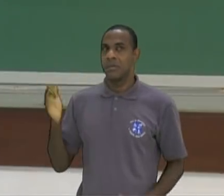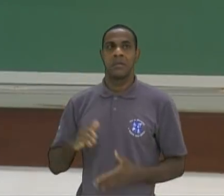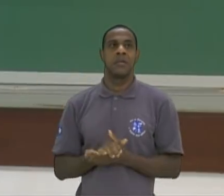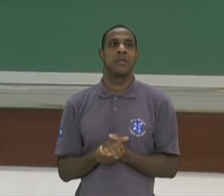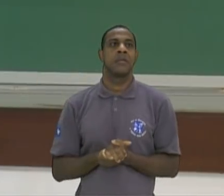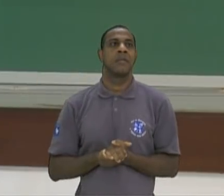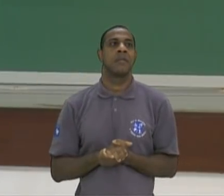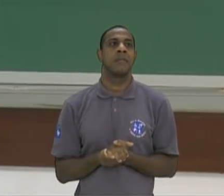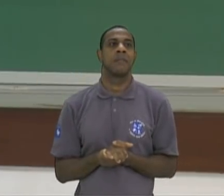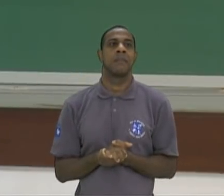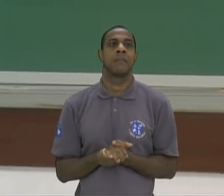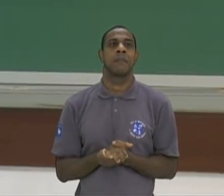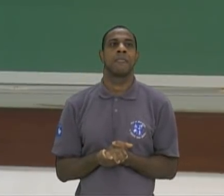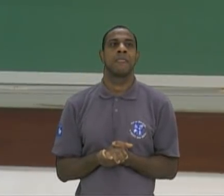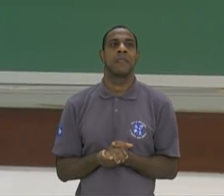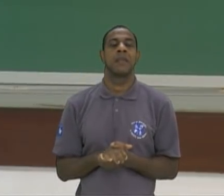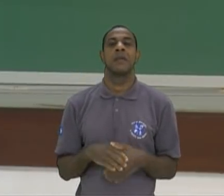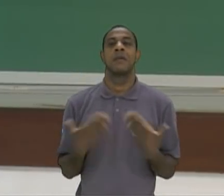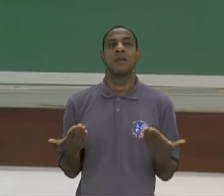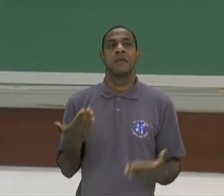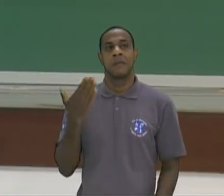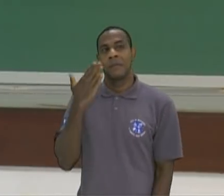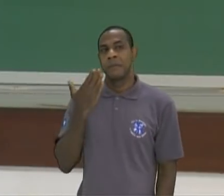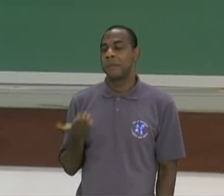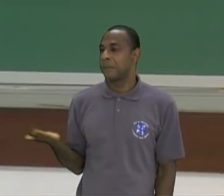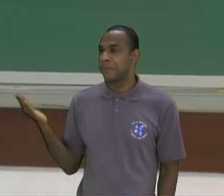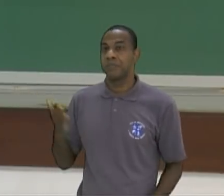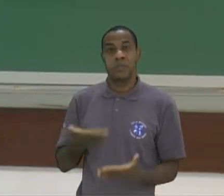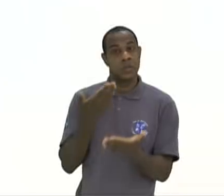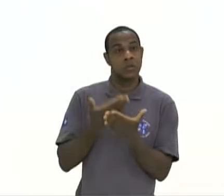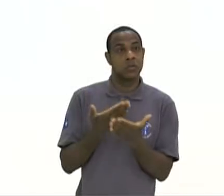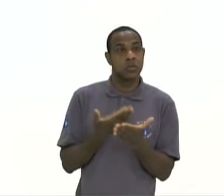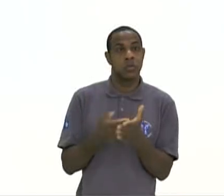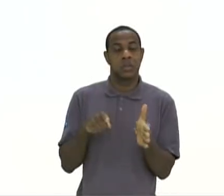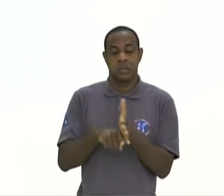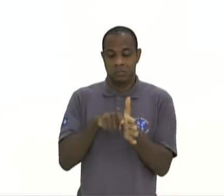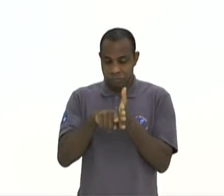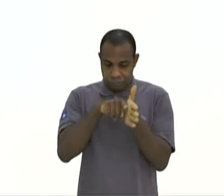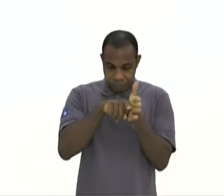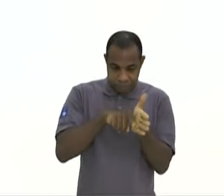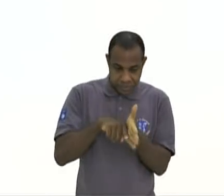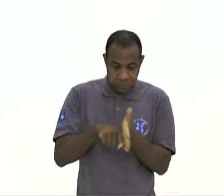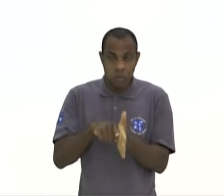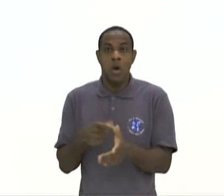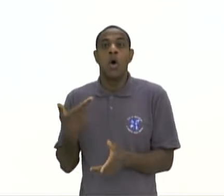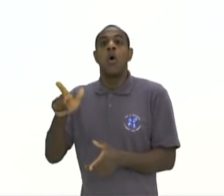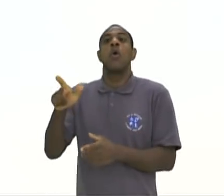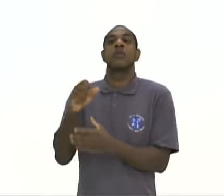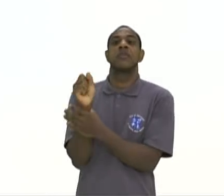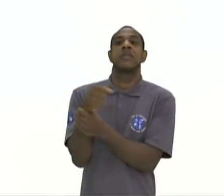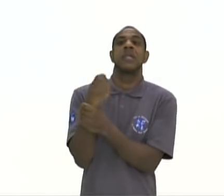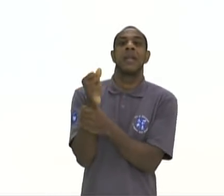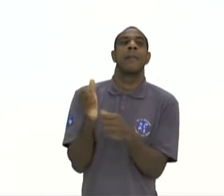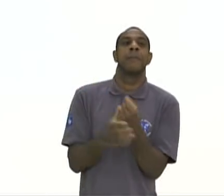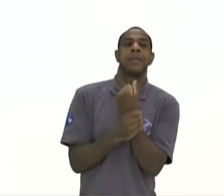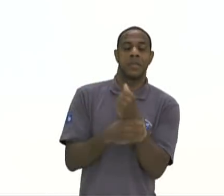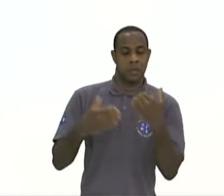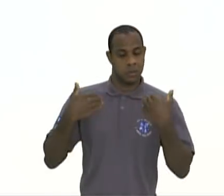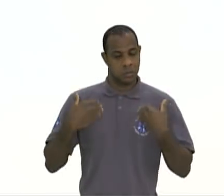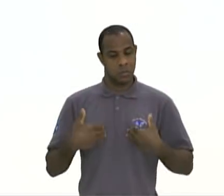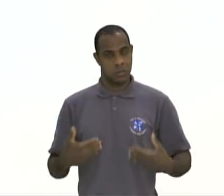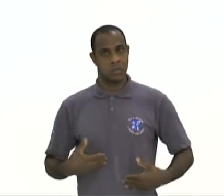uma contextualização para vocês. Então, estudou e analisou outras terapias corporais que completaram